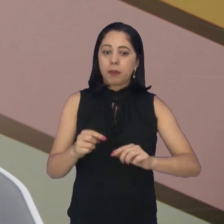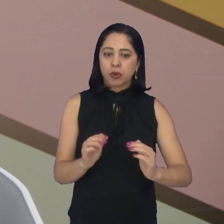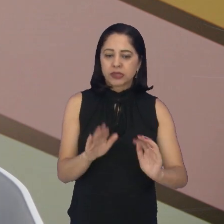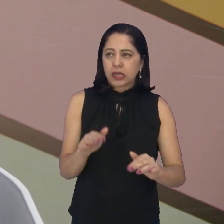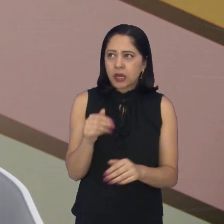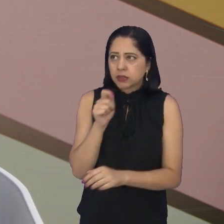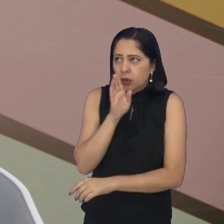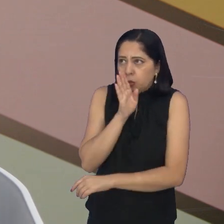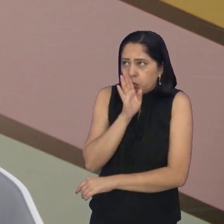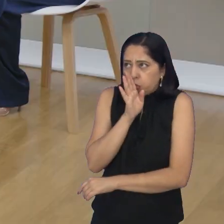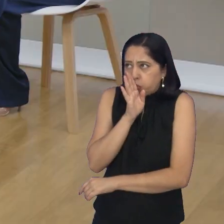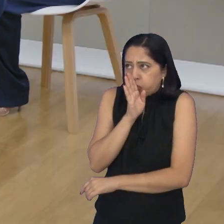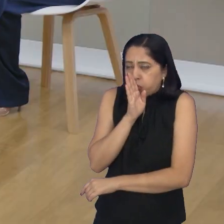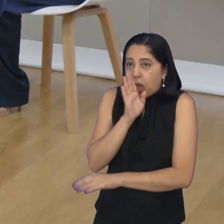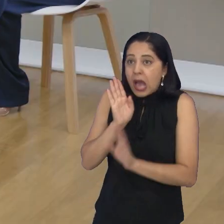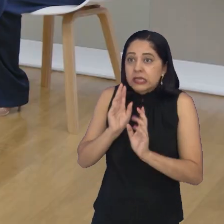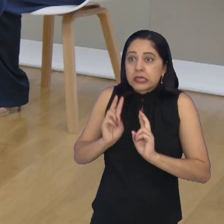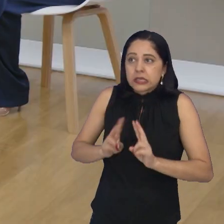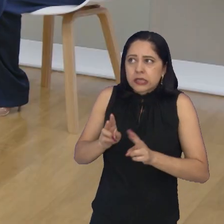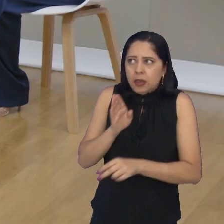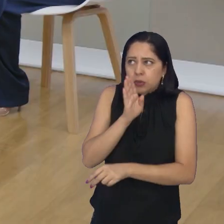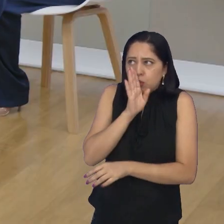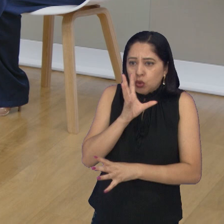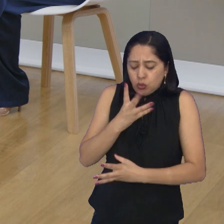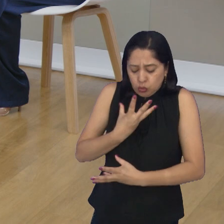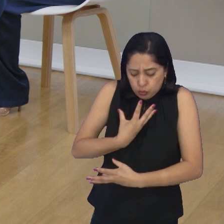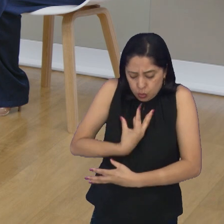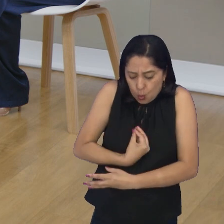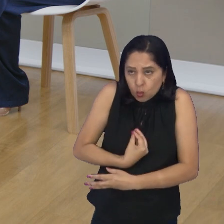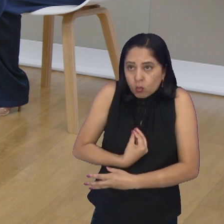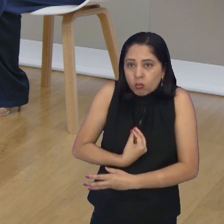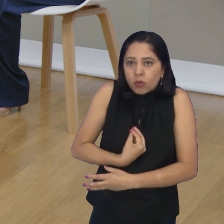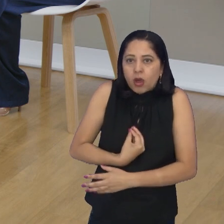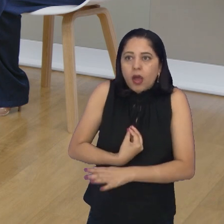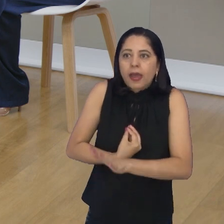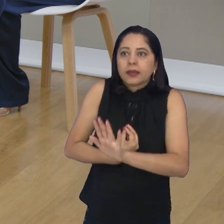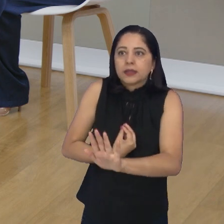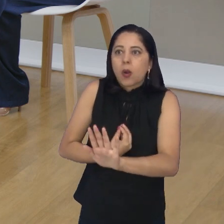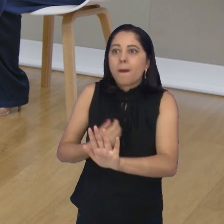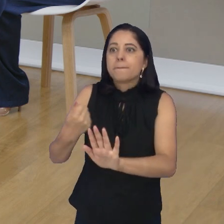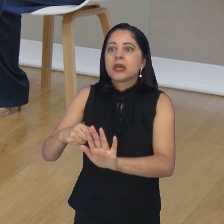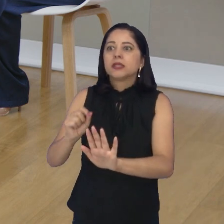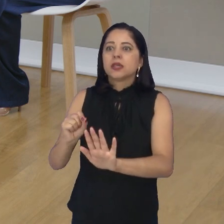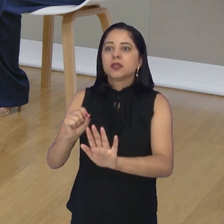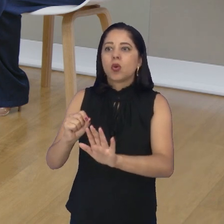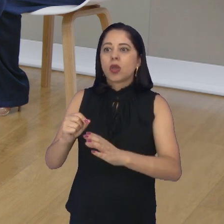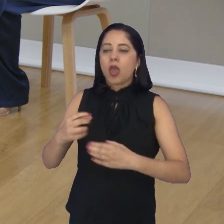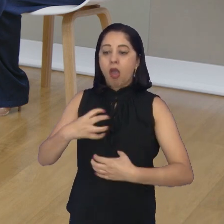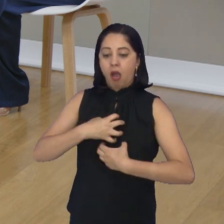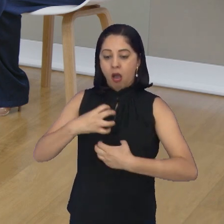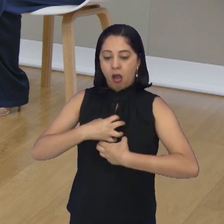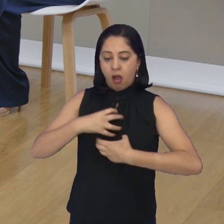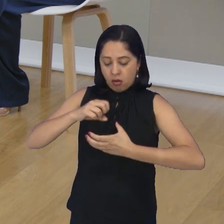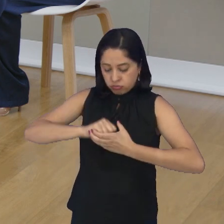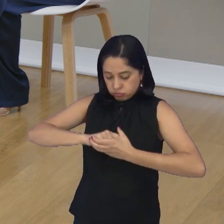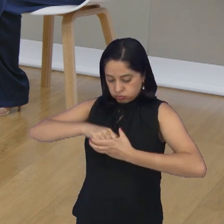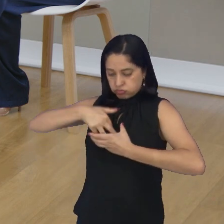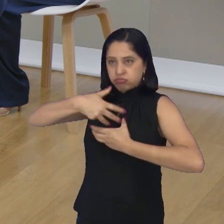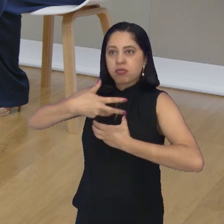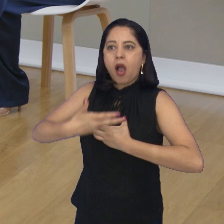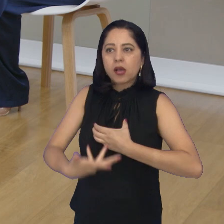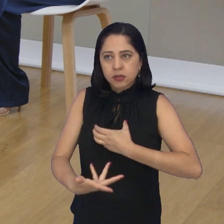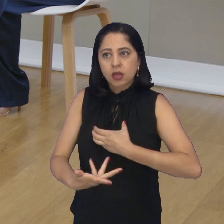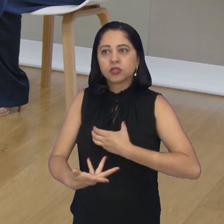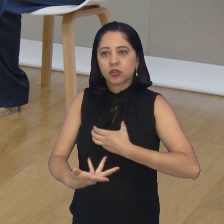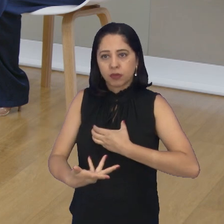para agradar o outro. Então, resgatar essa biografia humana é você trazer de volta o seu sentir, a sua presença, né? Então, por isso que